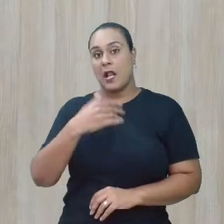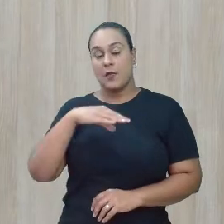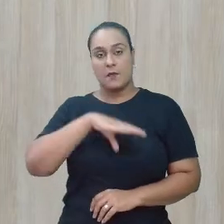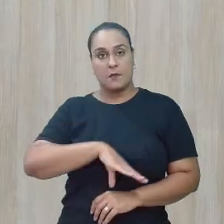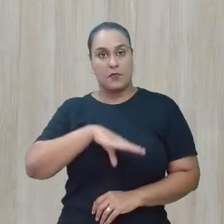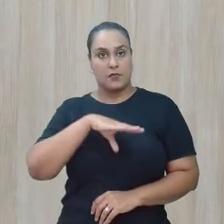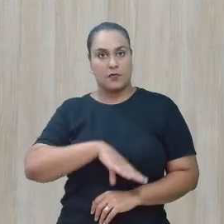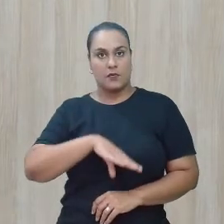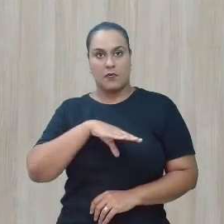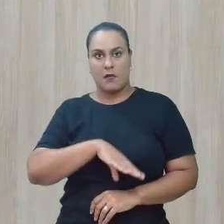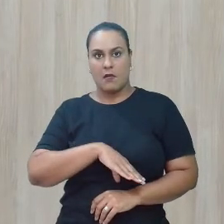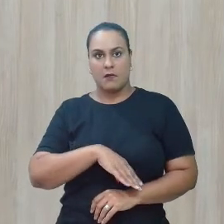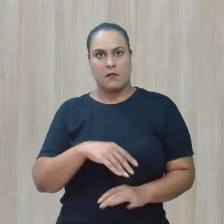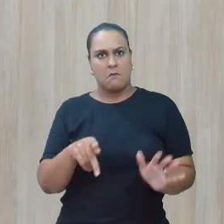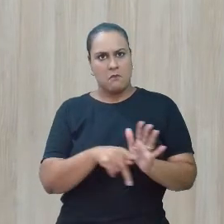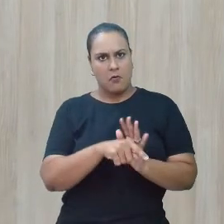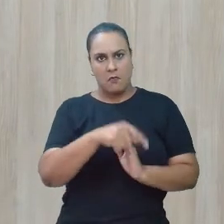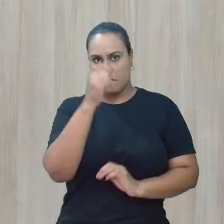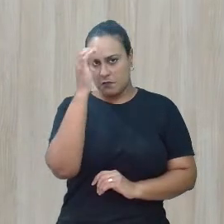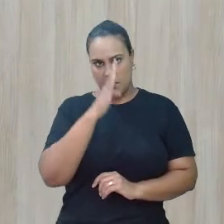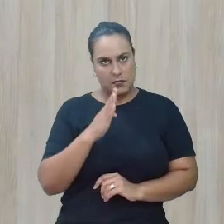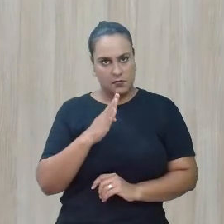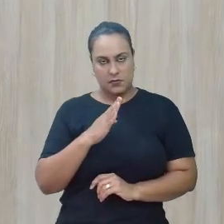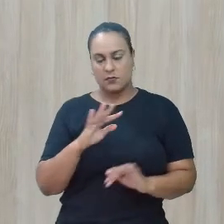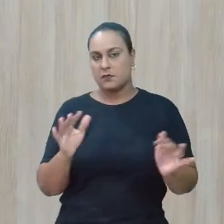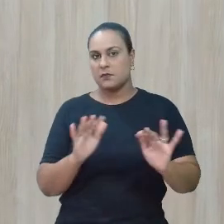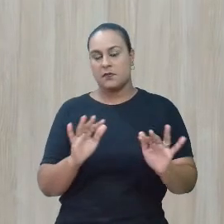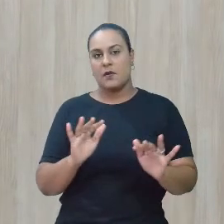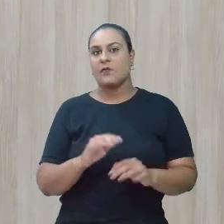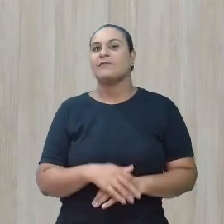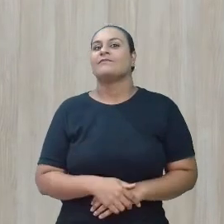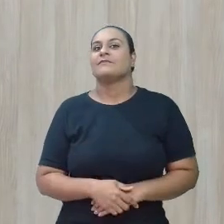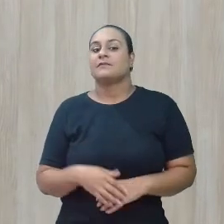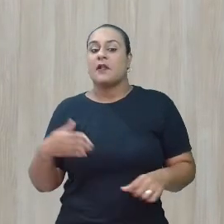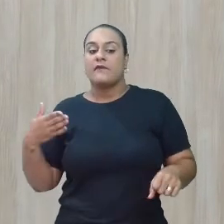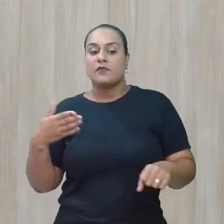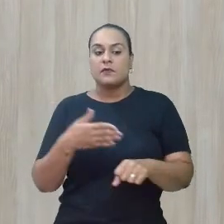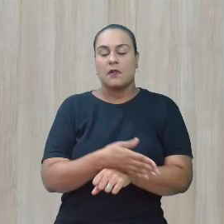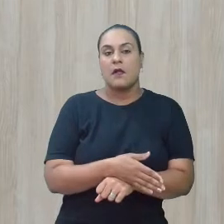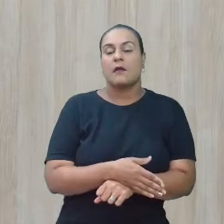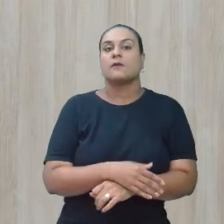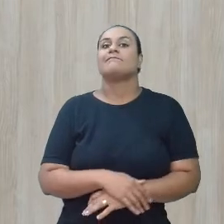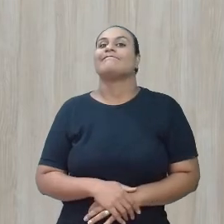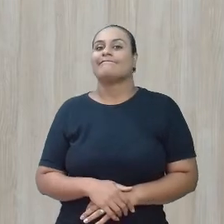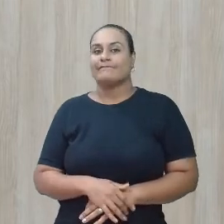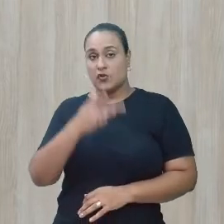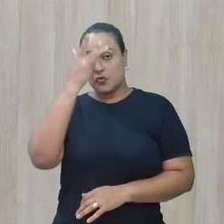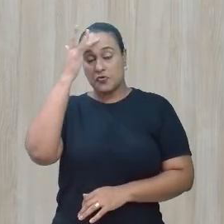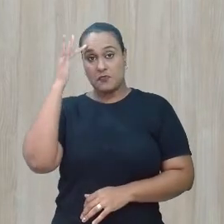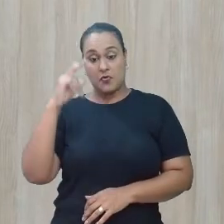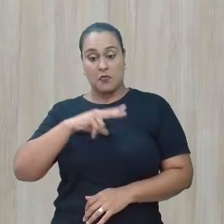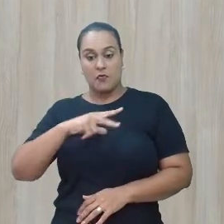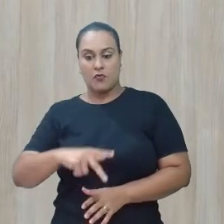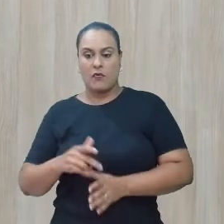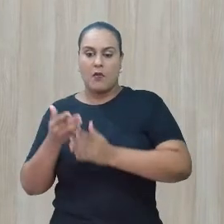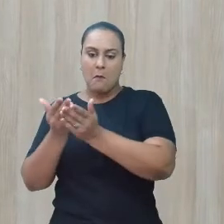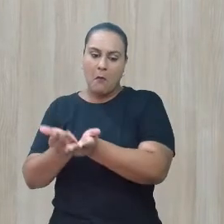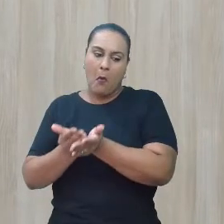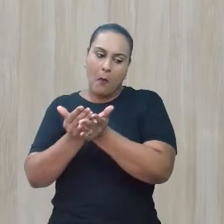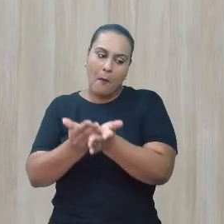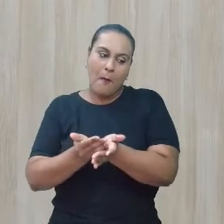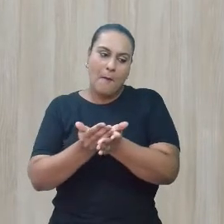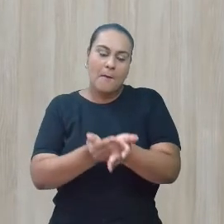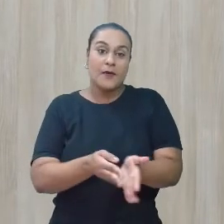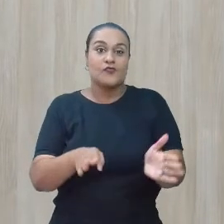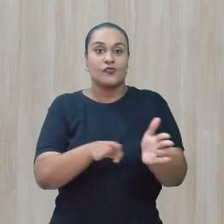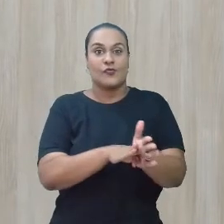não habitava o Brasil antes de 1500, ela passou a habitar quando os portugueses chegaram ao nosso território. Então,